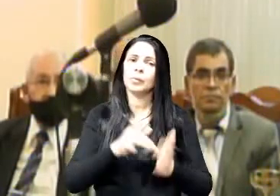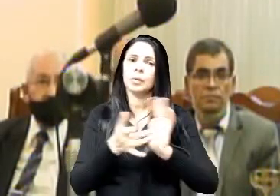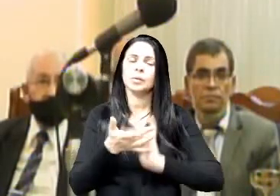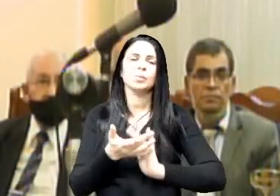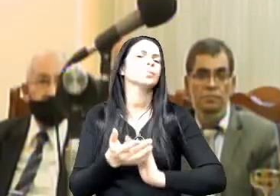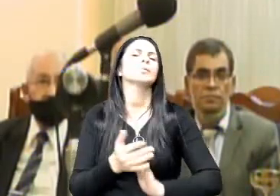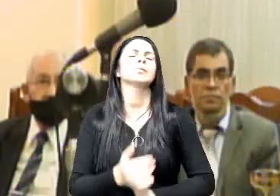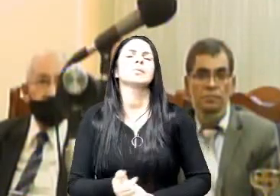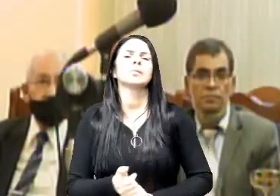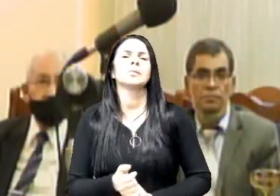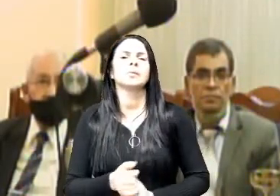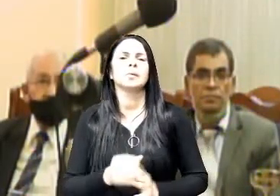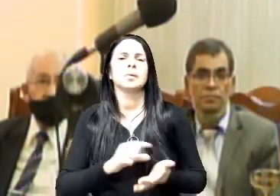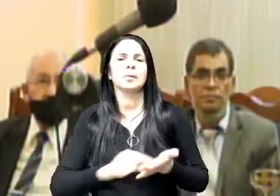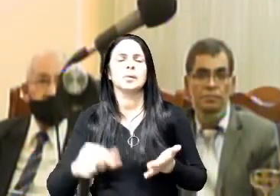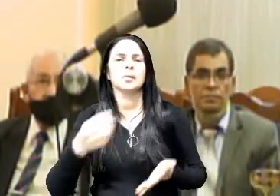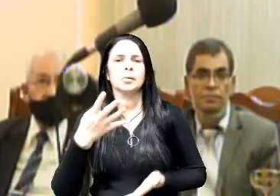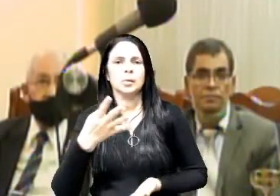41.